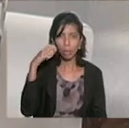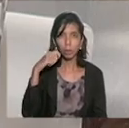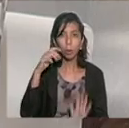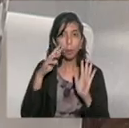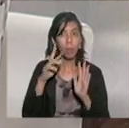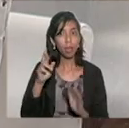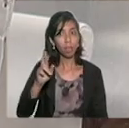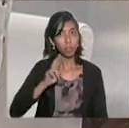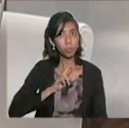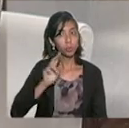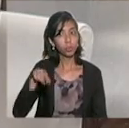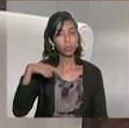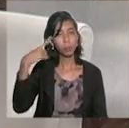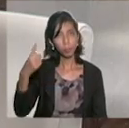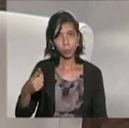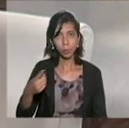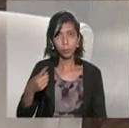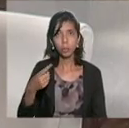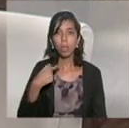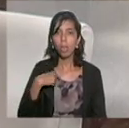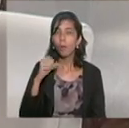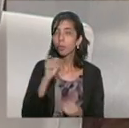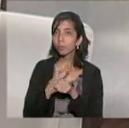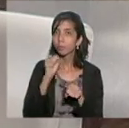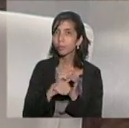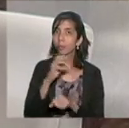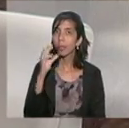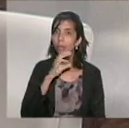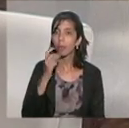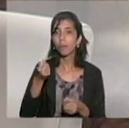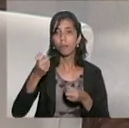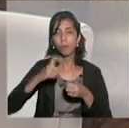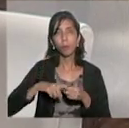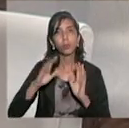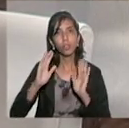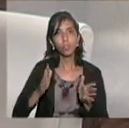como diretor? Mas você vai responder pra gente no próximo bloco. Eu vou fazer um